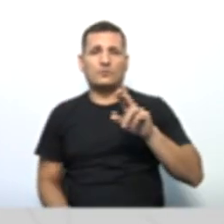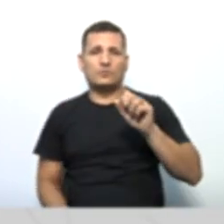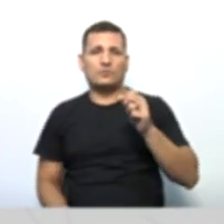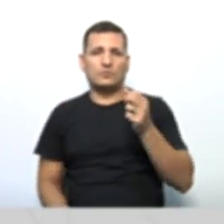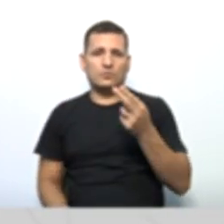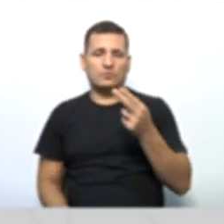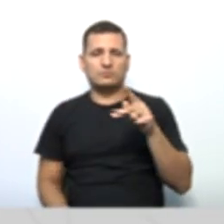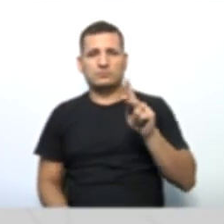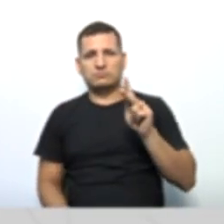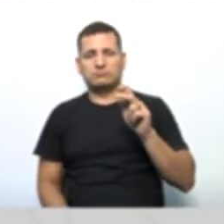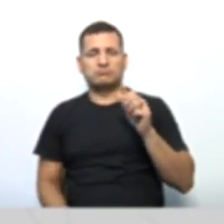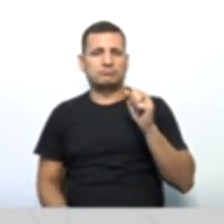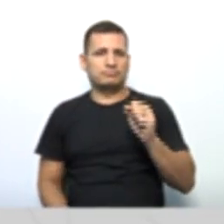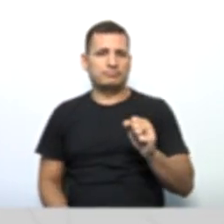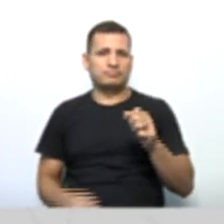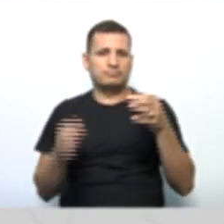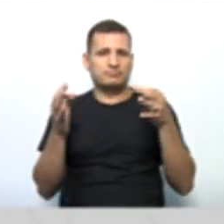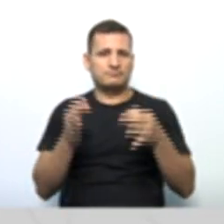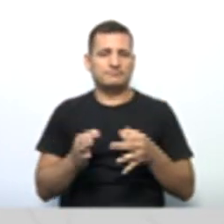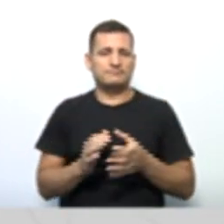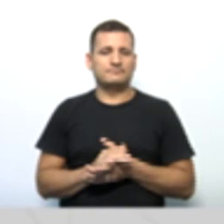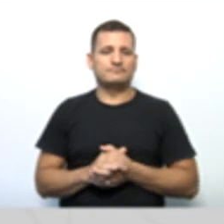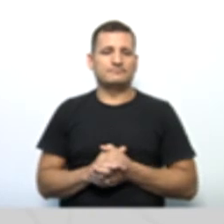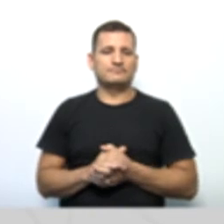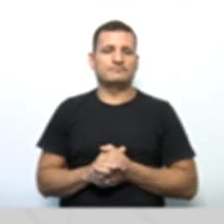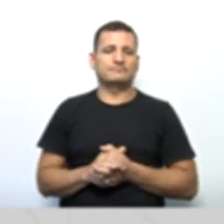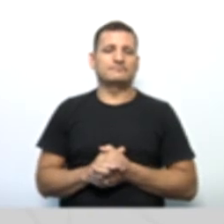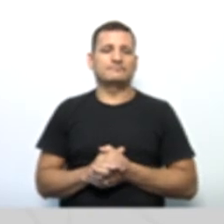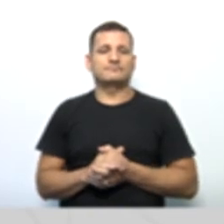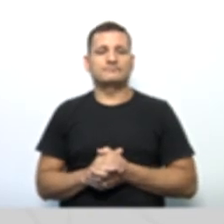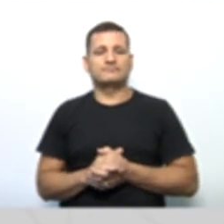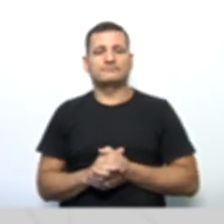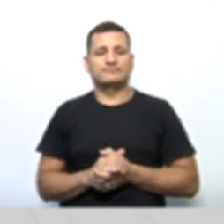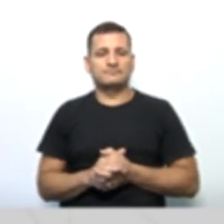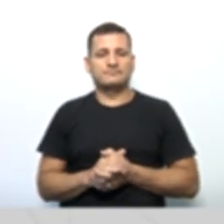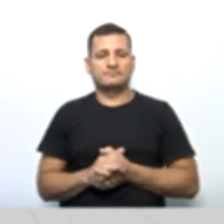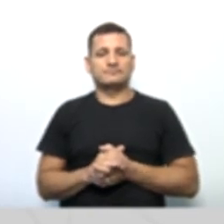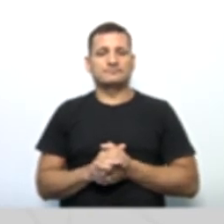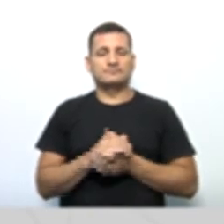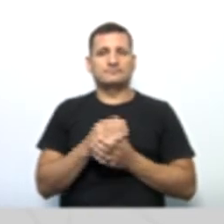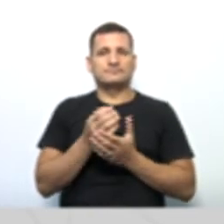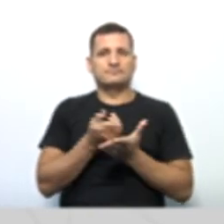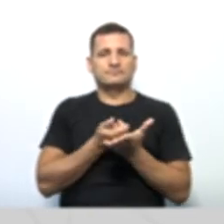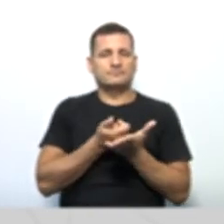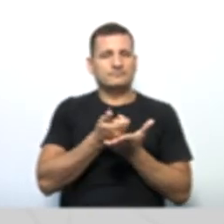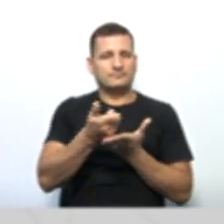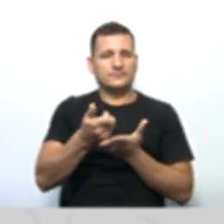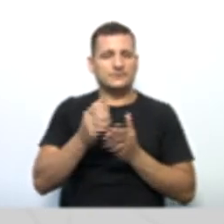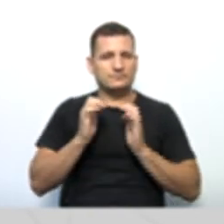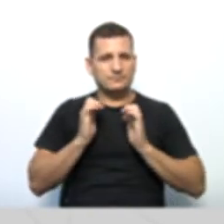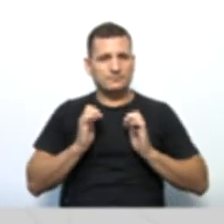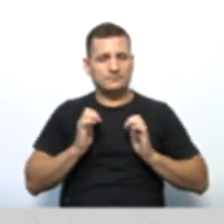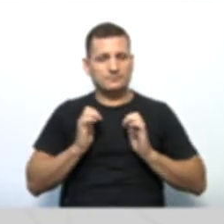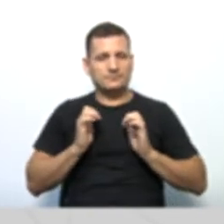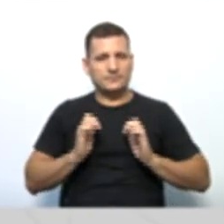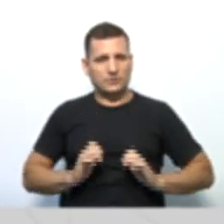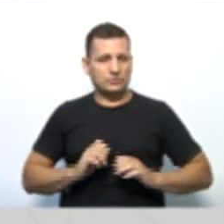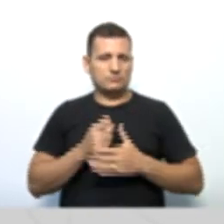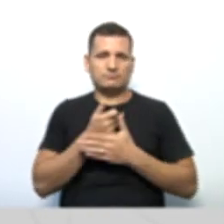considerada como certa. Vamos para a próxima, então. A ação moral pode ser avaliada